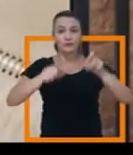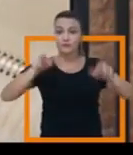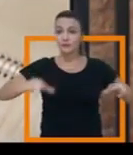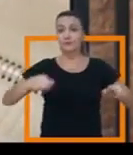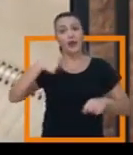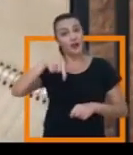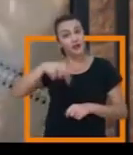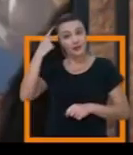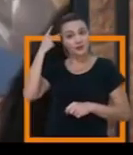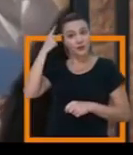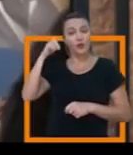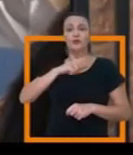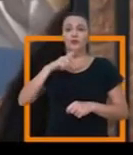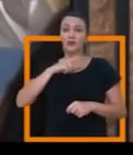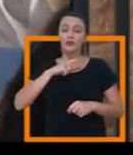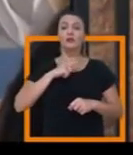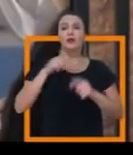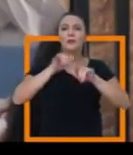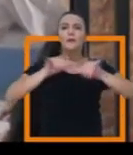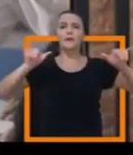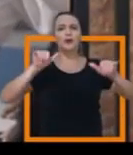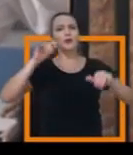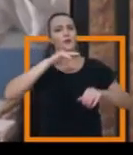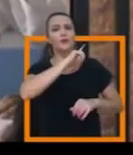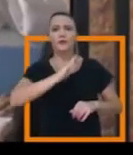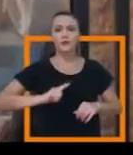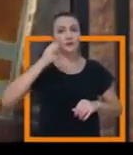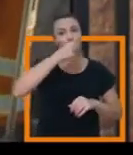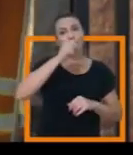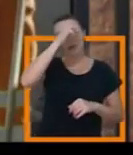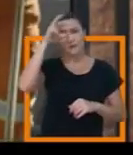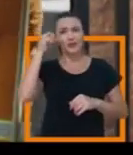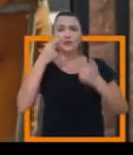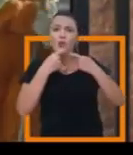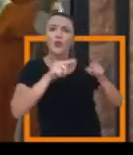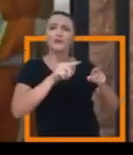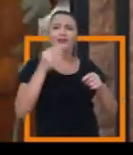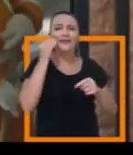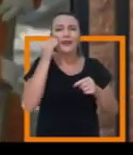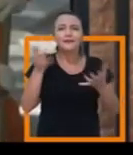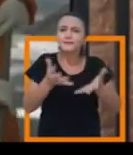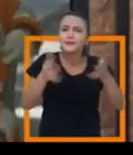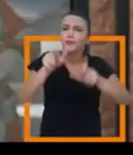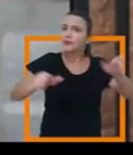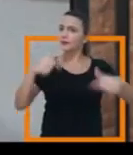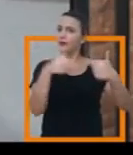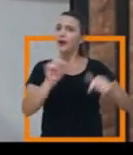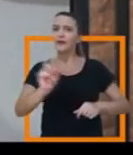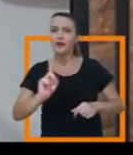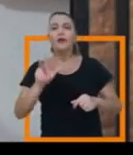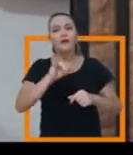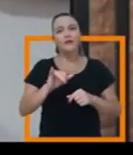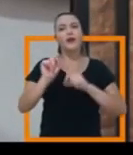população. O que vemos aqui em São Paulo é uma campanha do governador e do prefeito contra essa categoria. Tentam convencer a população de que